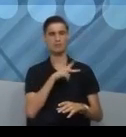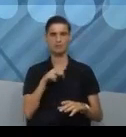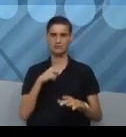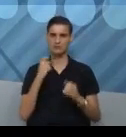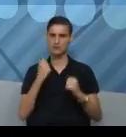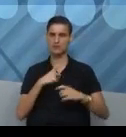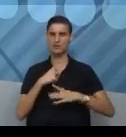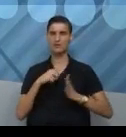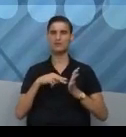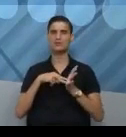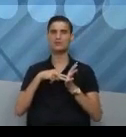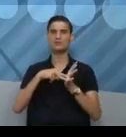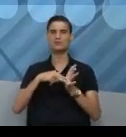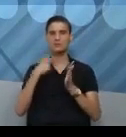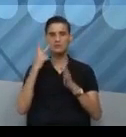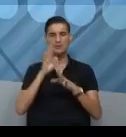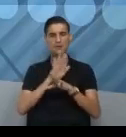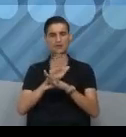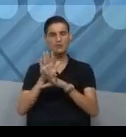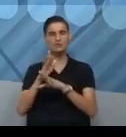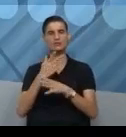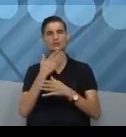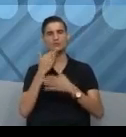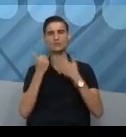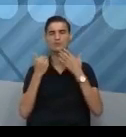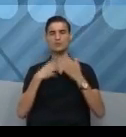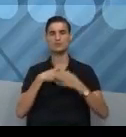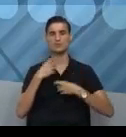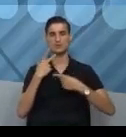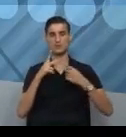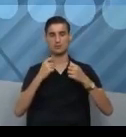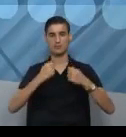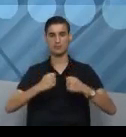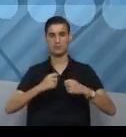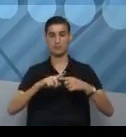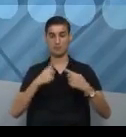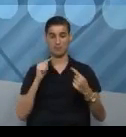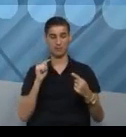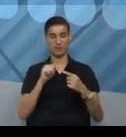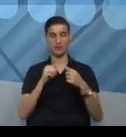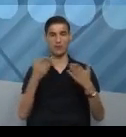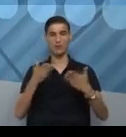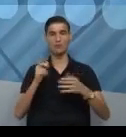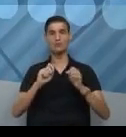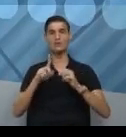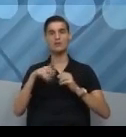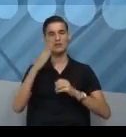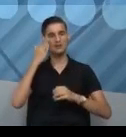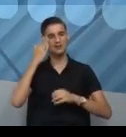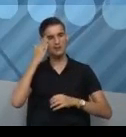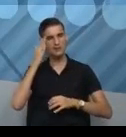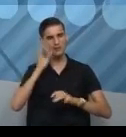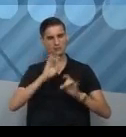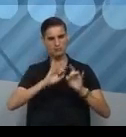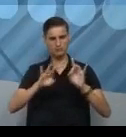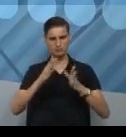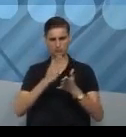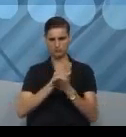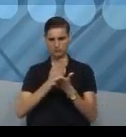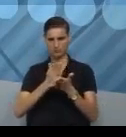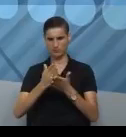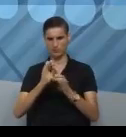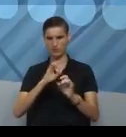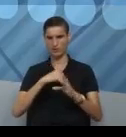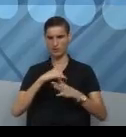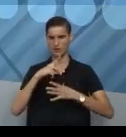nós estamos à disposição para ajudar da melhor forma possível. Mas aqui o objetivo é que você entenda quais processos,